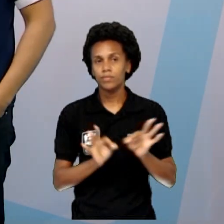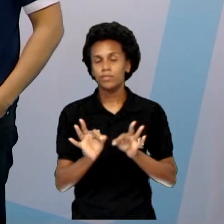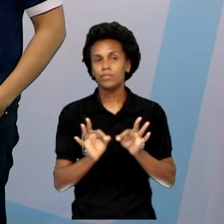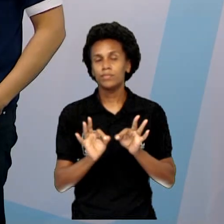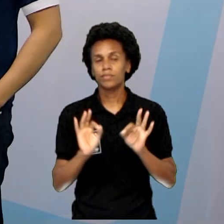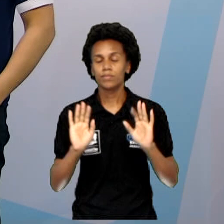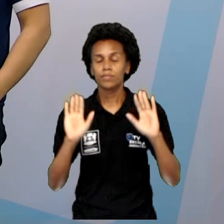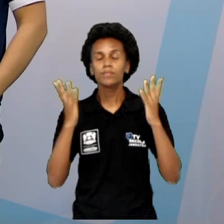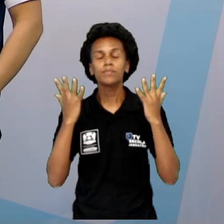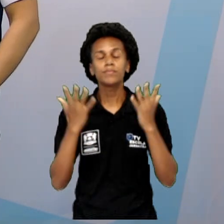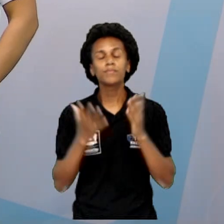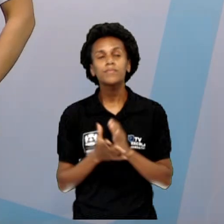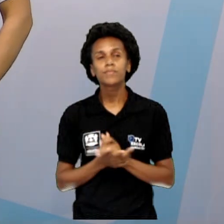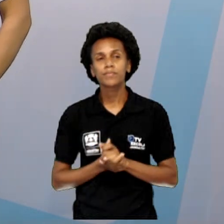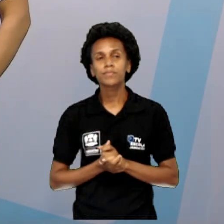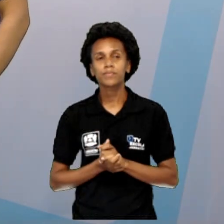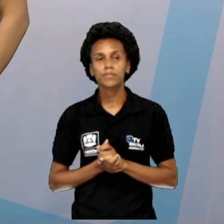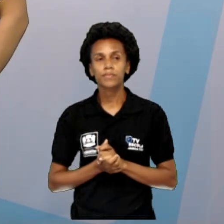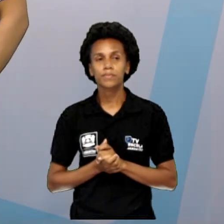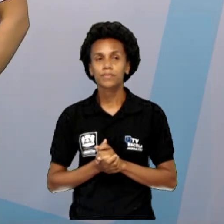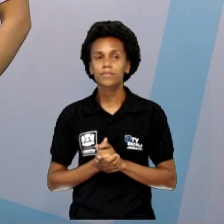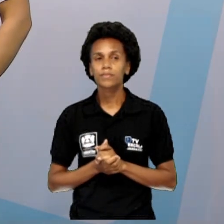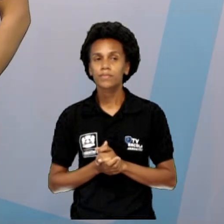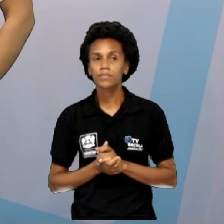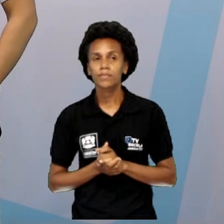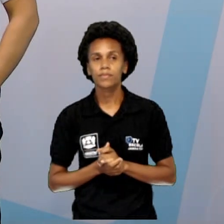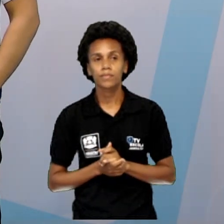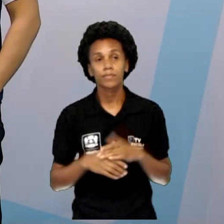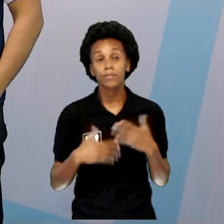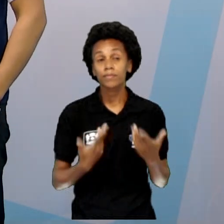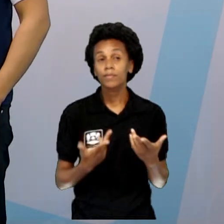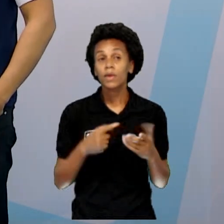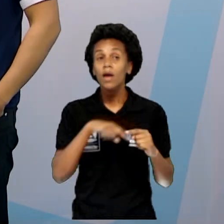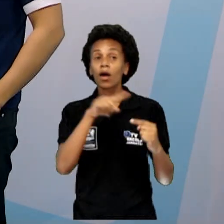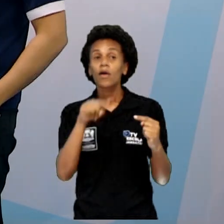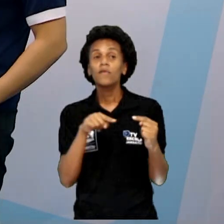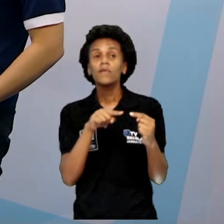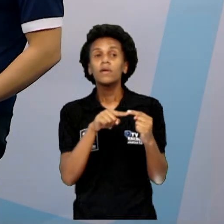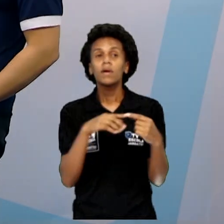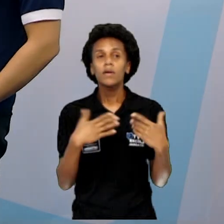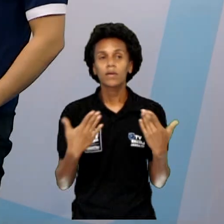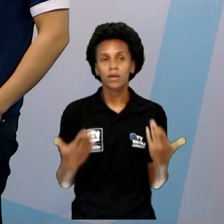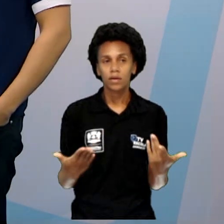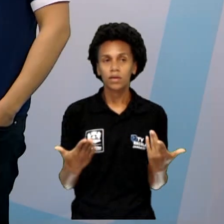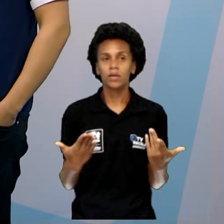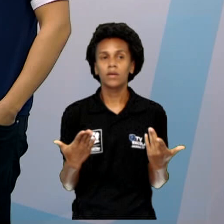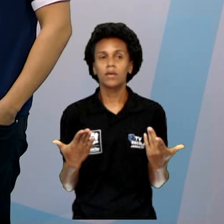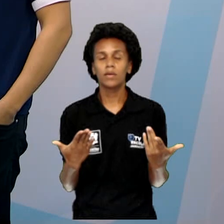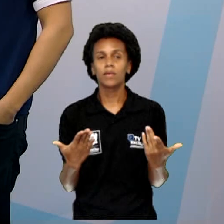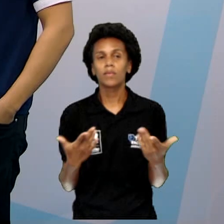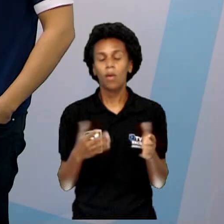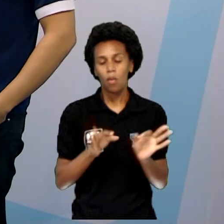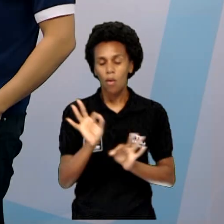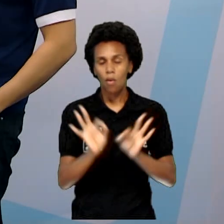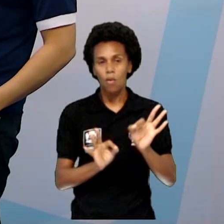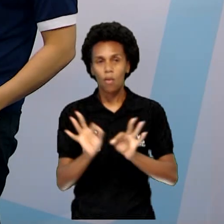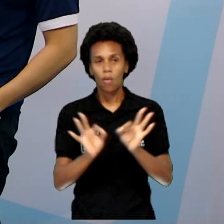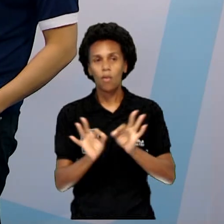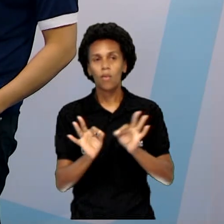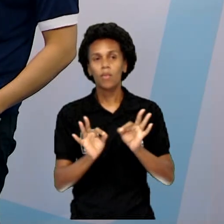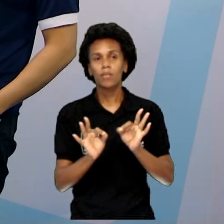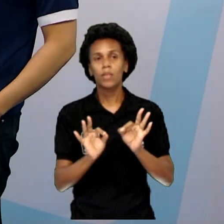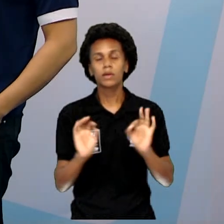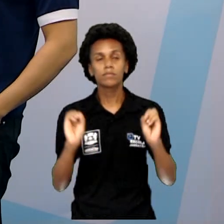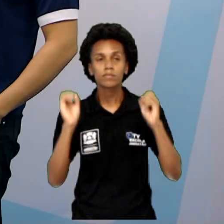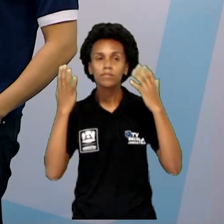aqui indica para a gente uma finalidade. Eu vou chegar mais cedo com qual finalidade? Qual o meu objetivo? Elaborar a pauta do evento. Aí ele bota lá o